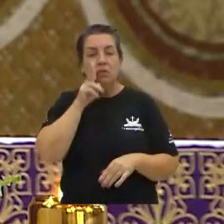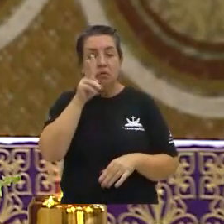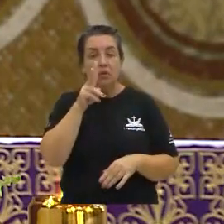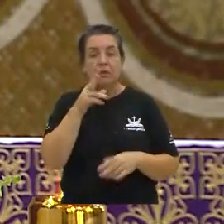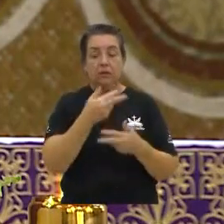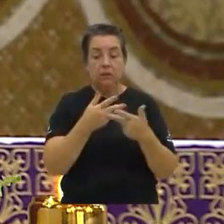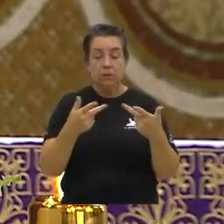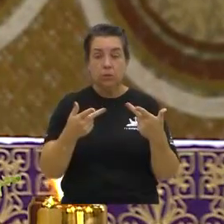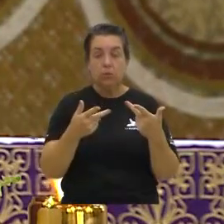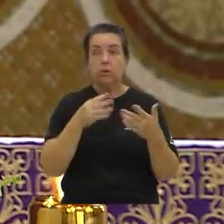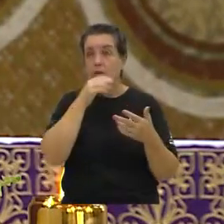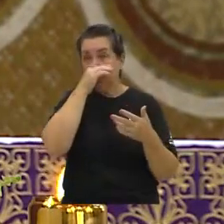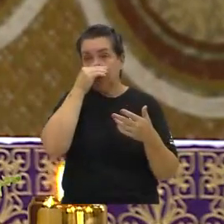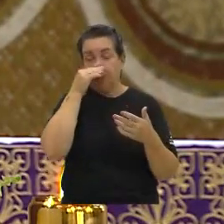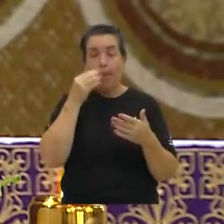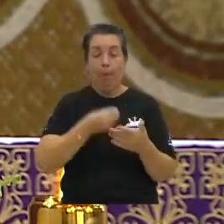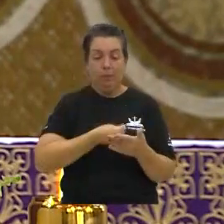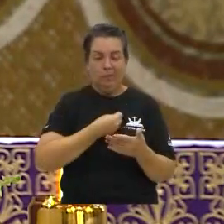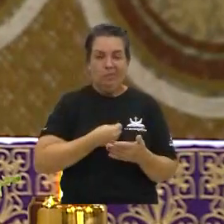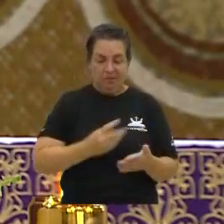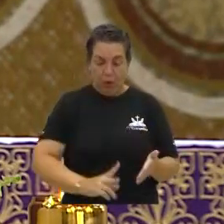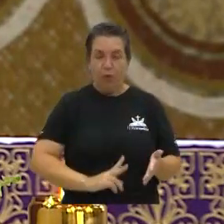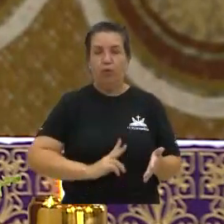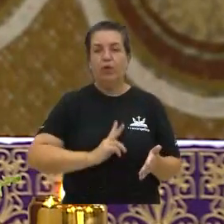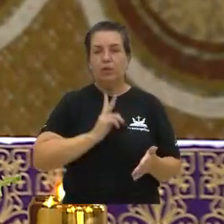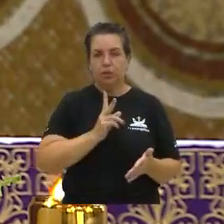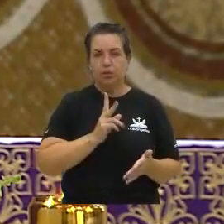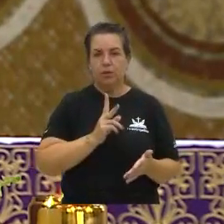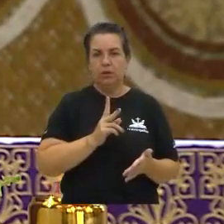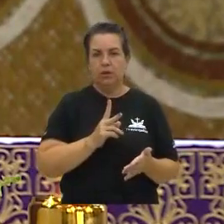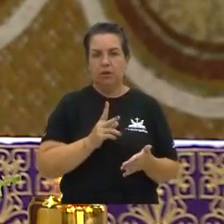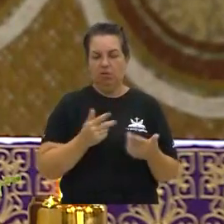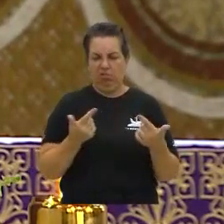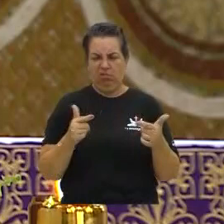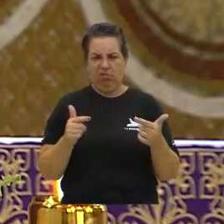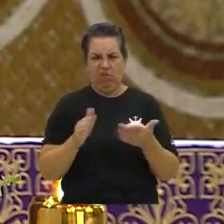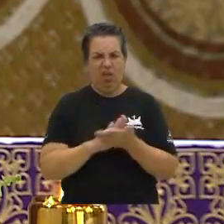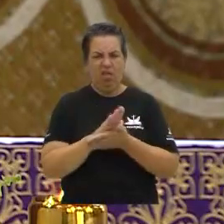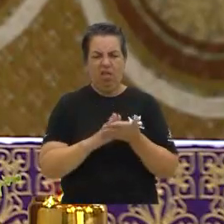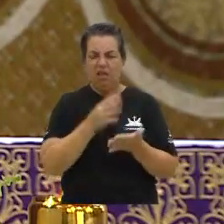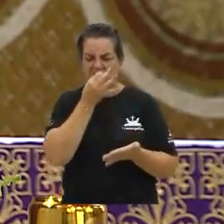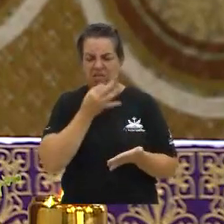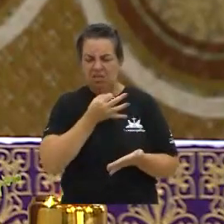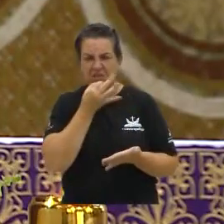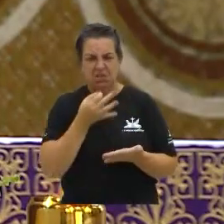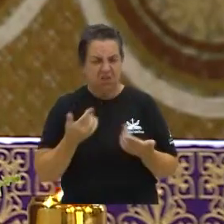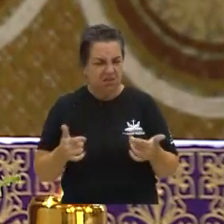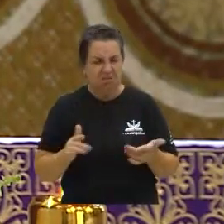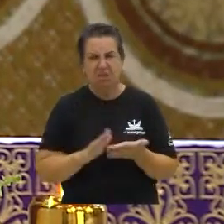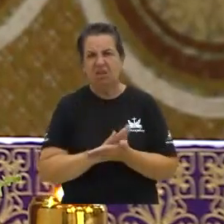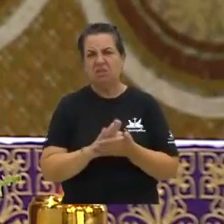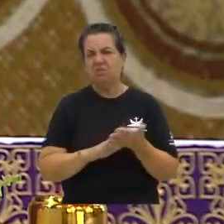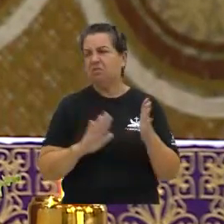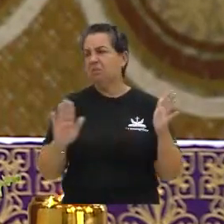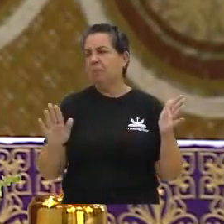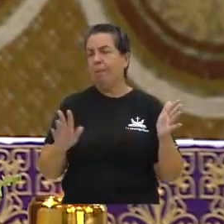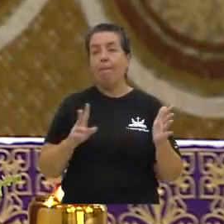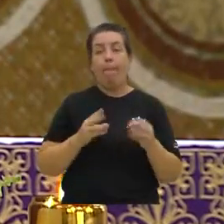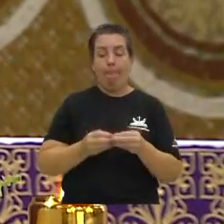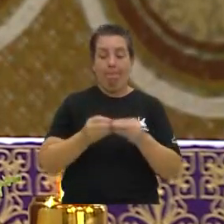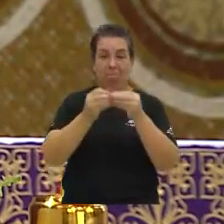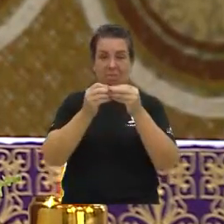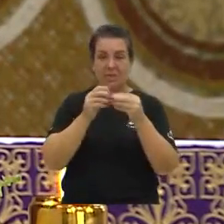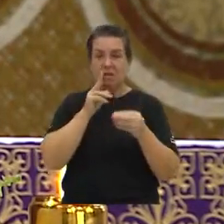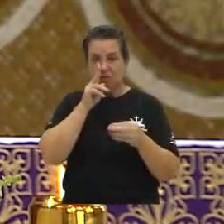eu disse, na vida virtuosa, não se fortalece na Eucaristia, não se fortalece na missa, não